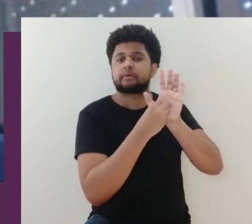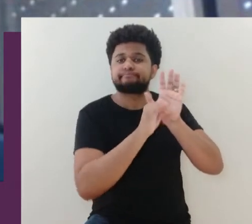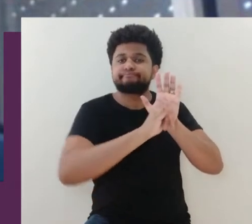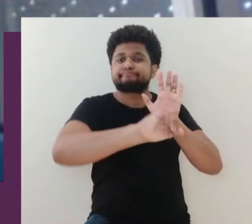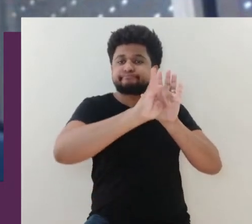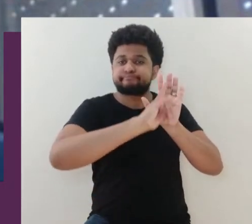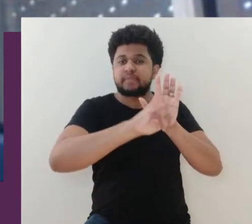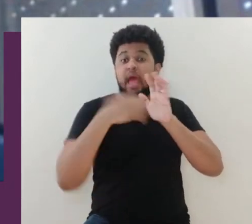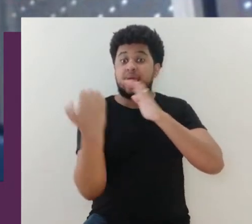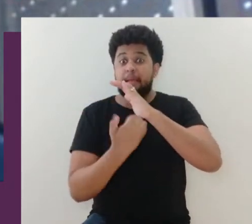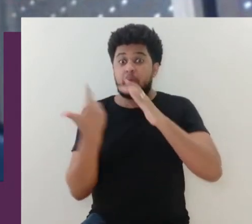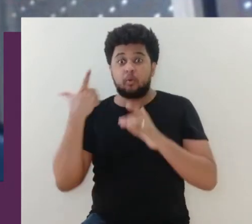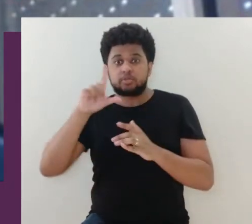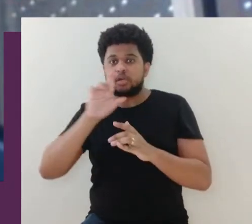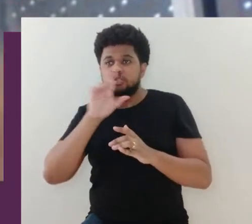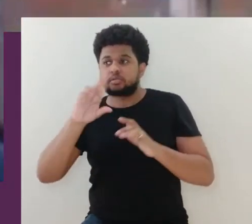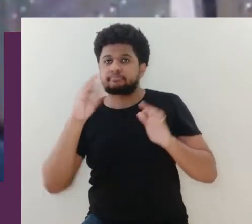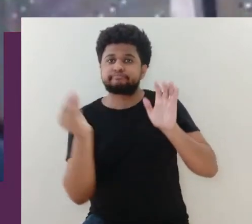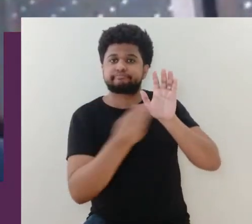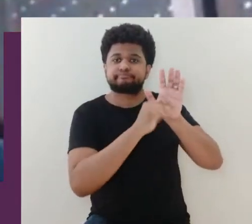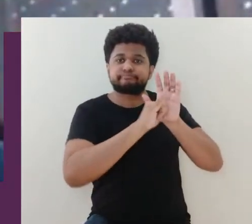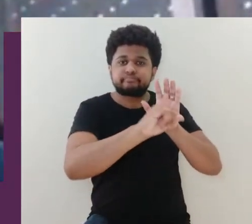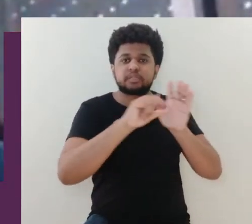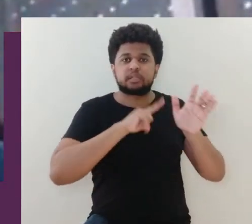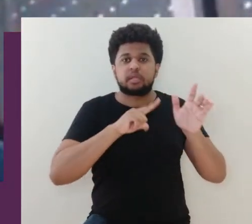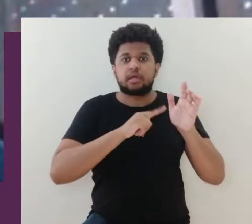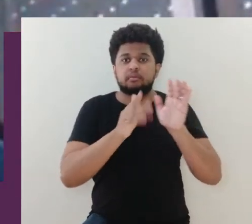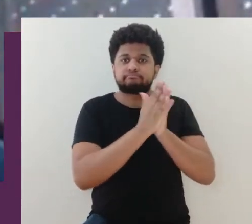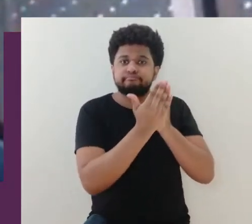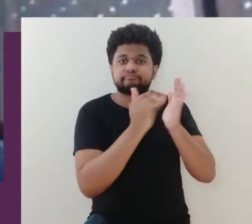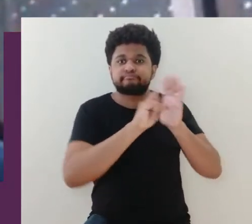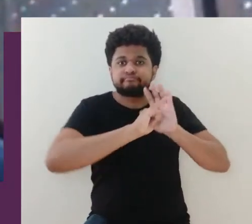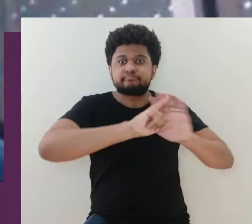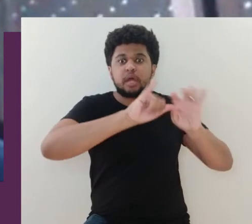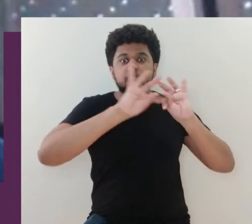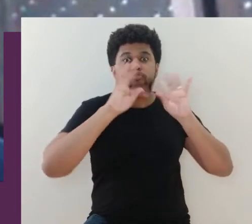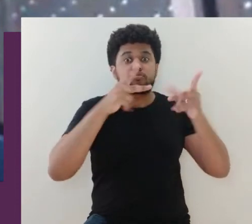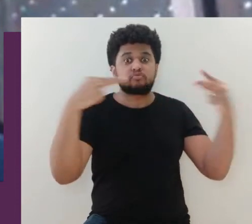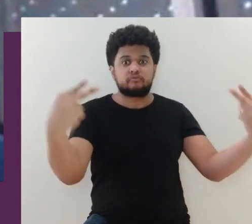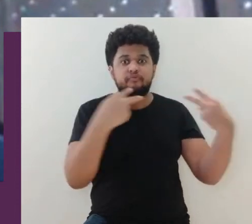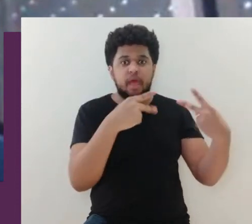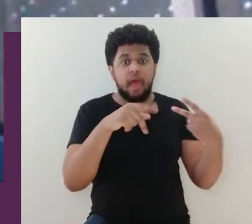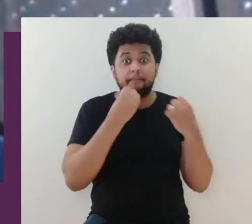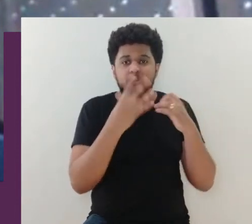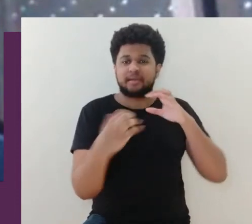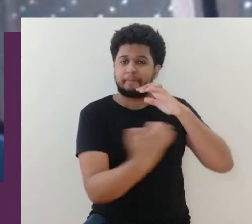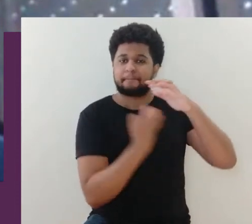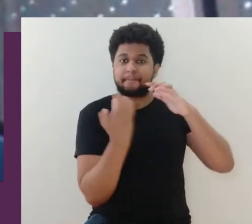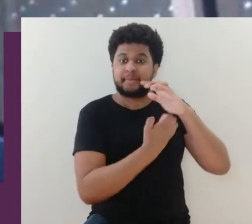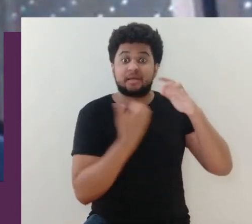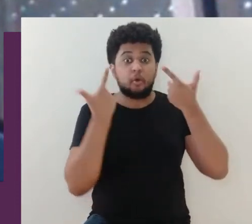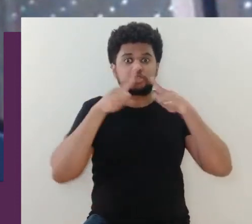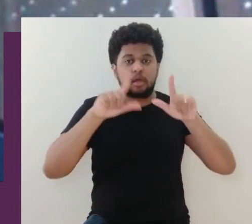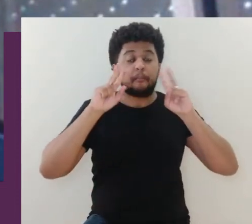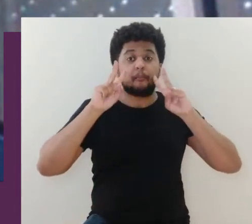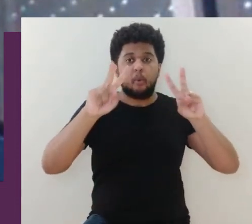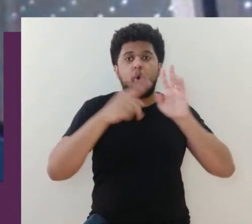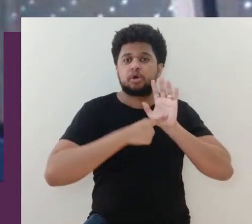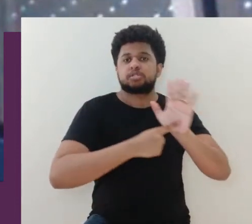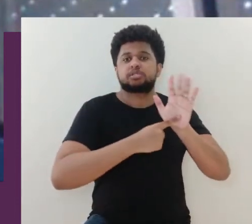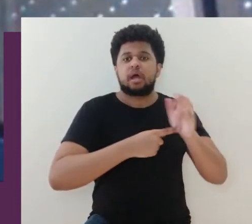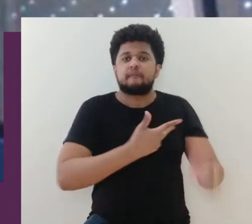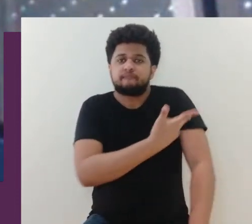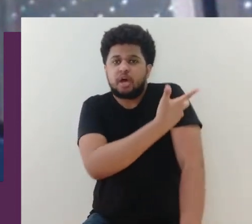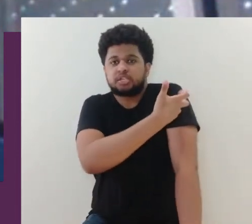real. A empresa conseguiu os resultados, ou ela manda para uma revista de alto impacto no mundo, e aquilo é bom para a empresa, é bom para mostrar que a